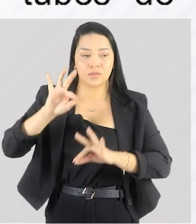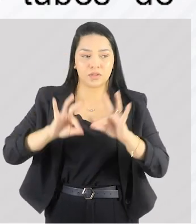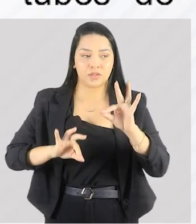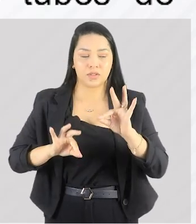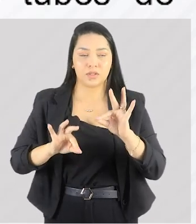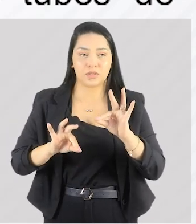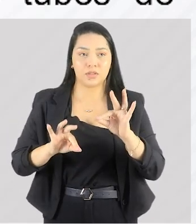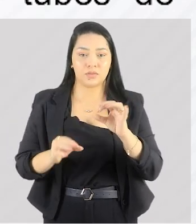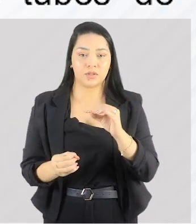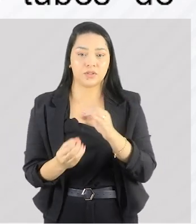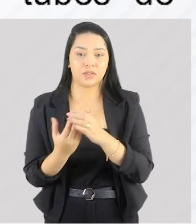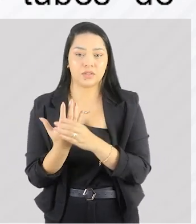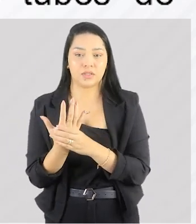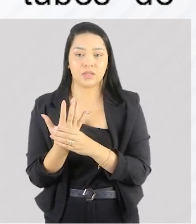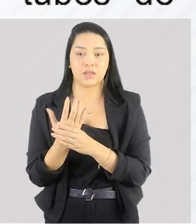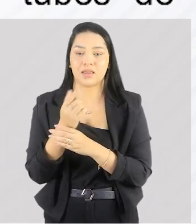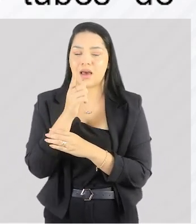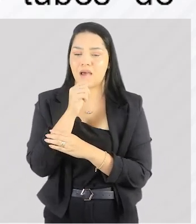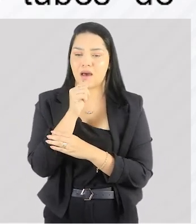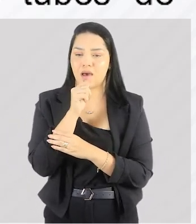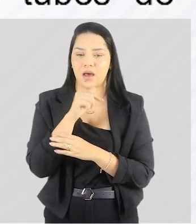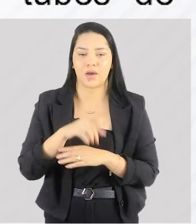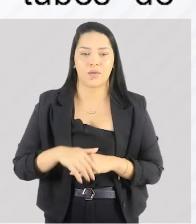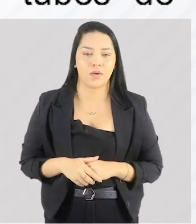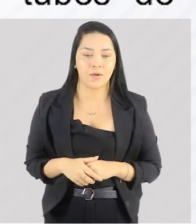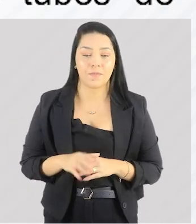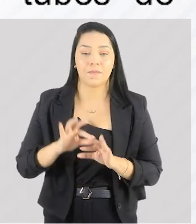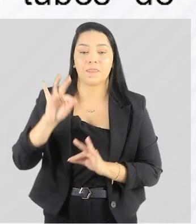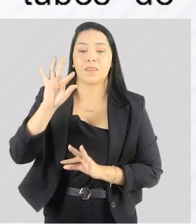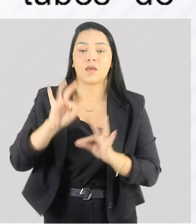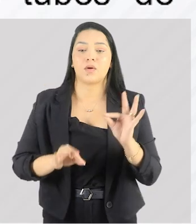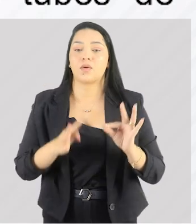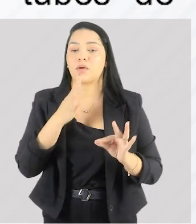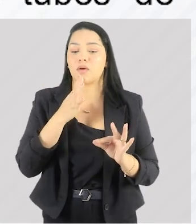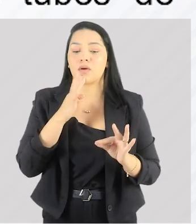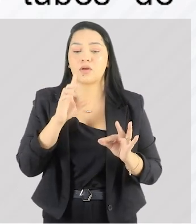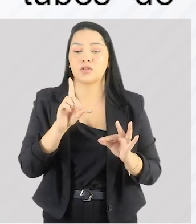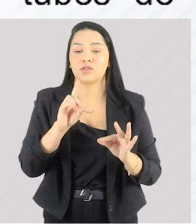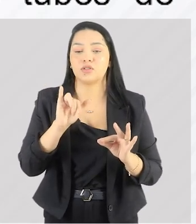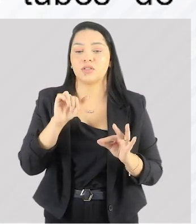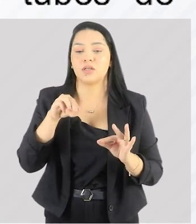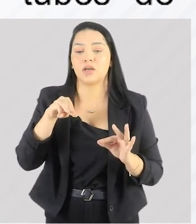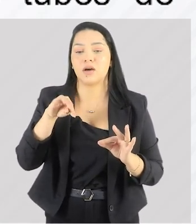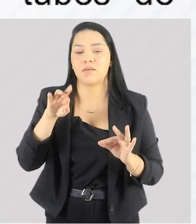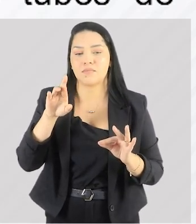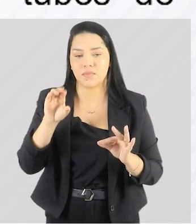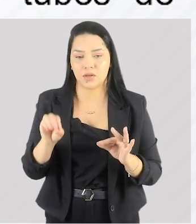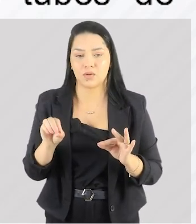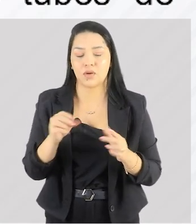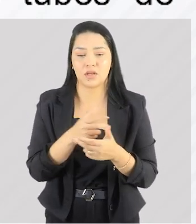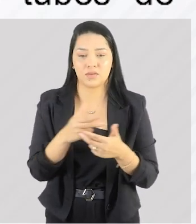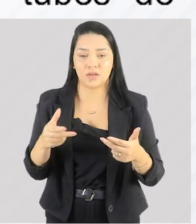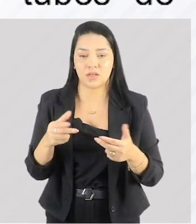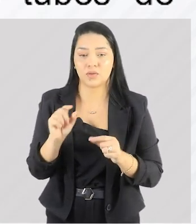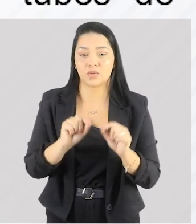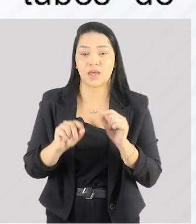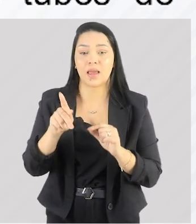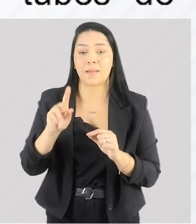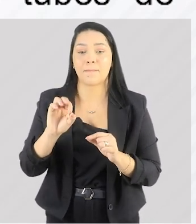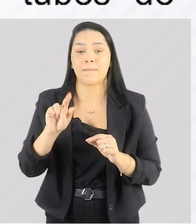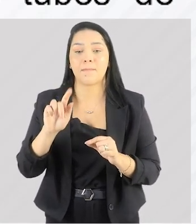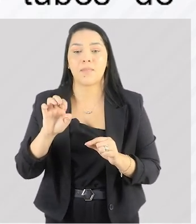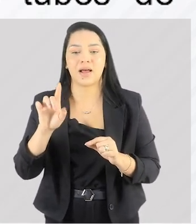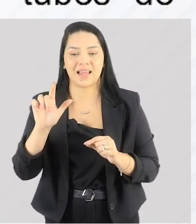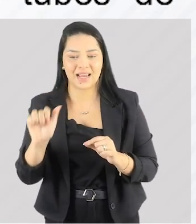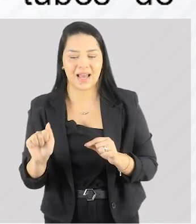instalação da rede de água. Essas medidas são conhecidas pelo seu diâmetro, muitas vezes medida em